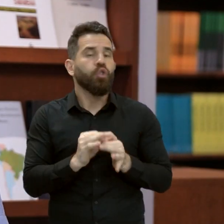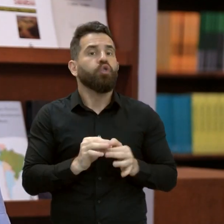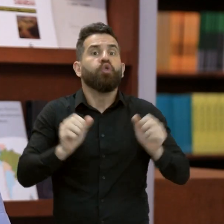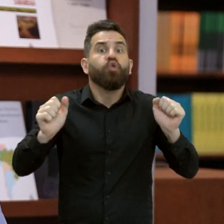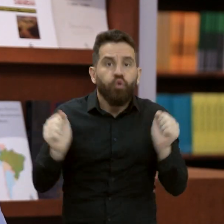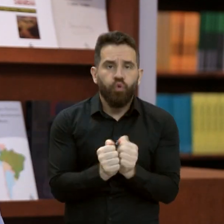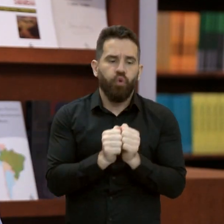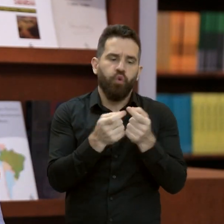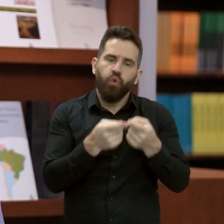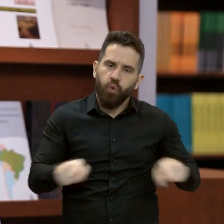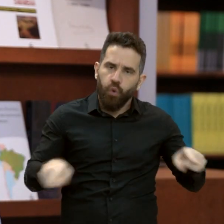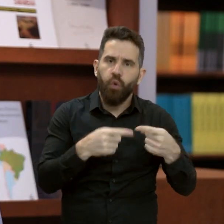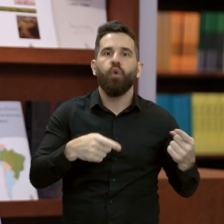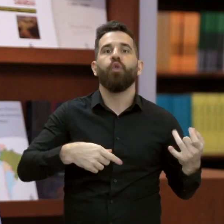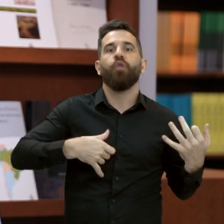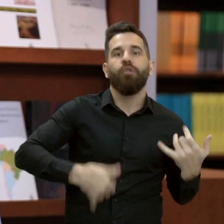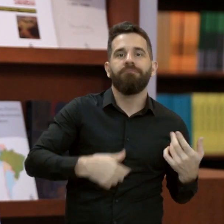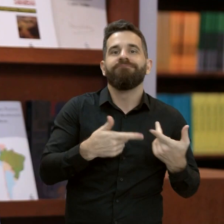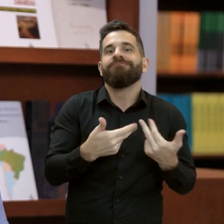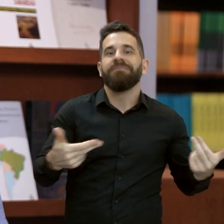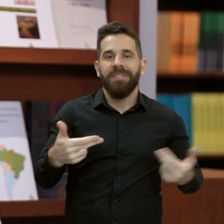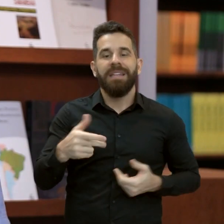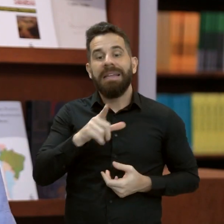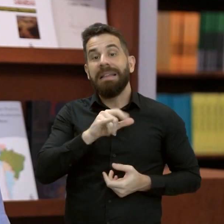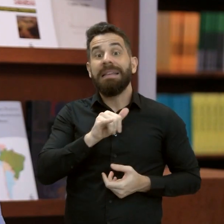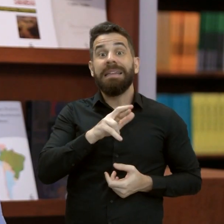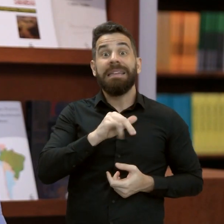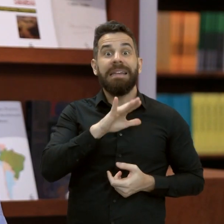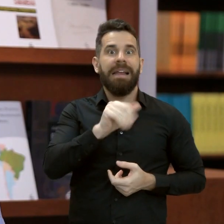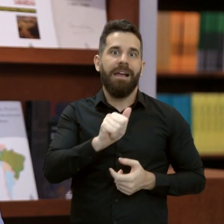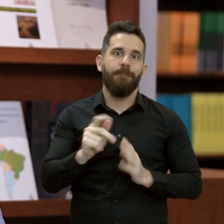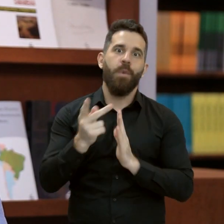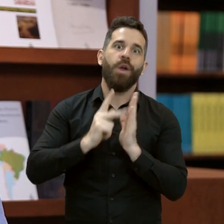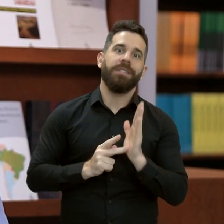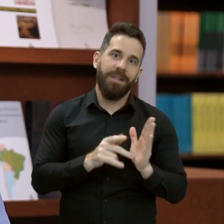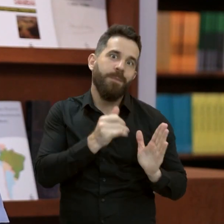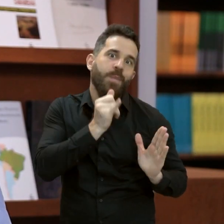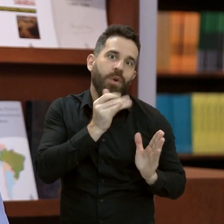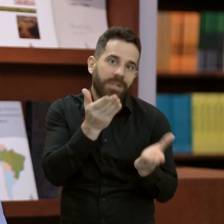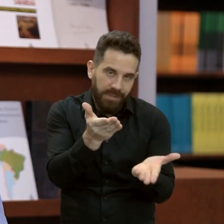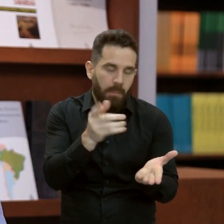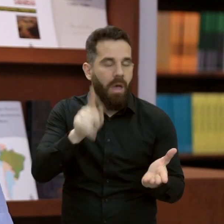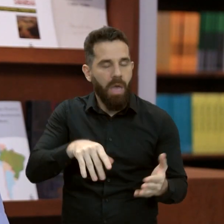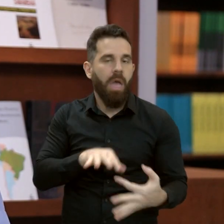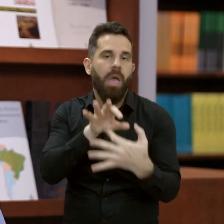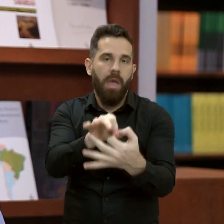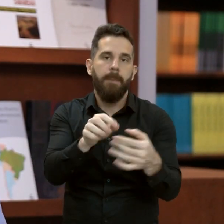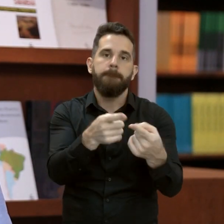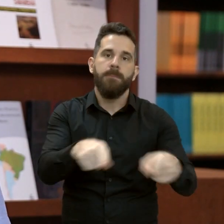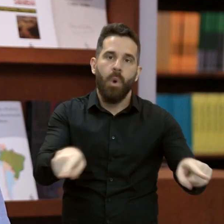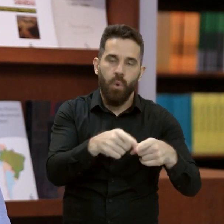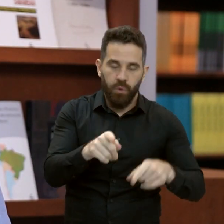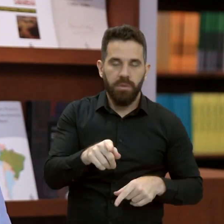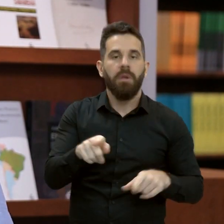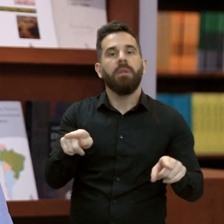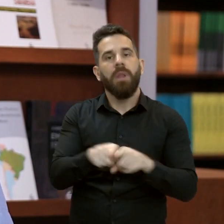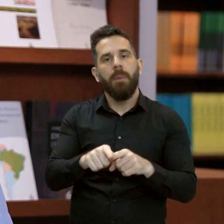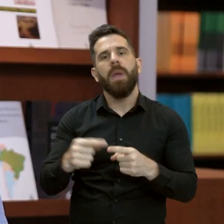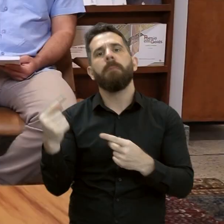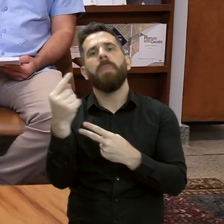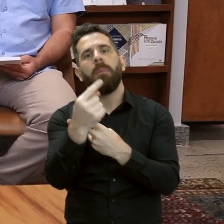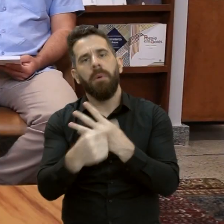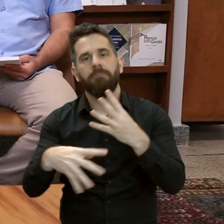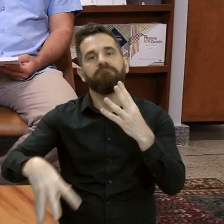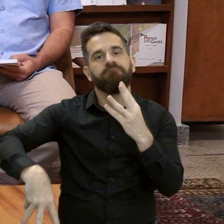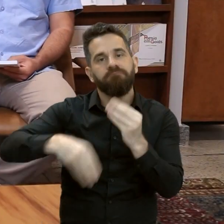nome de poesia lírica remete a esse passado, né, da lira, e depois a outros instrumentos que estiveram presentes nessa associação aí das